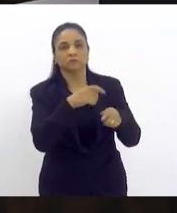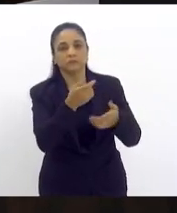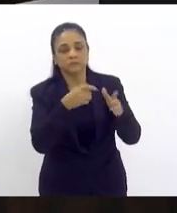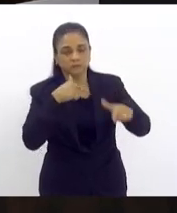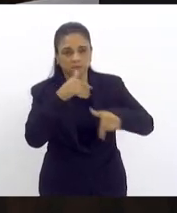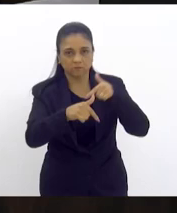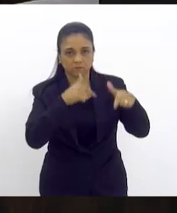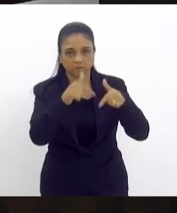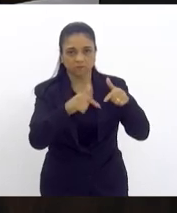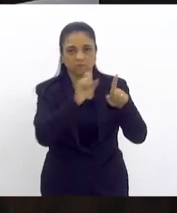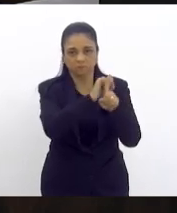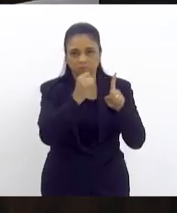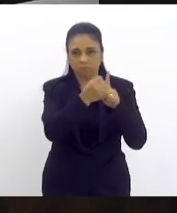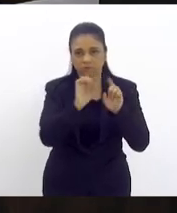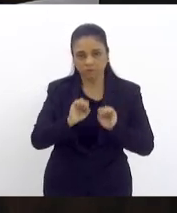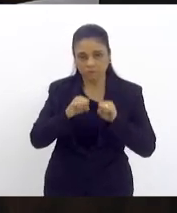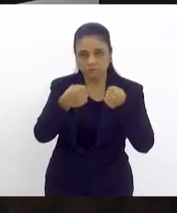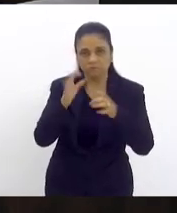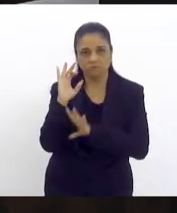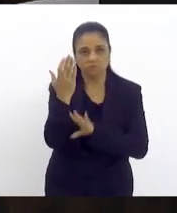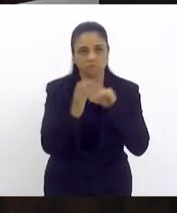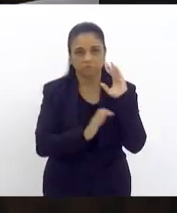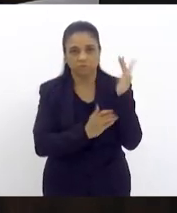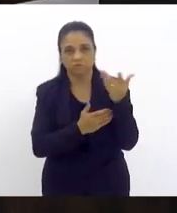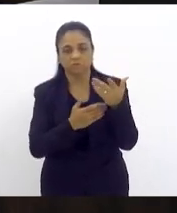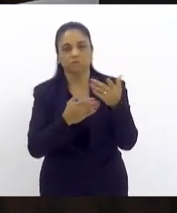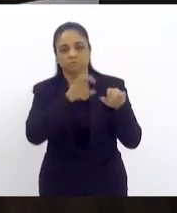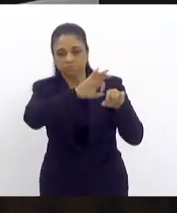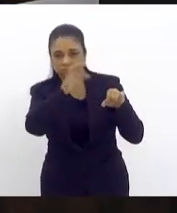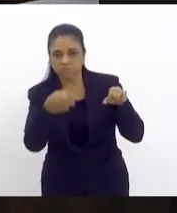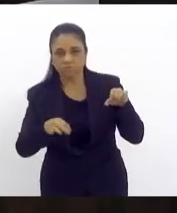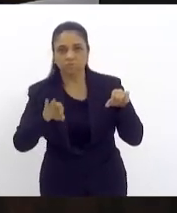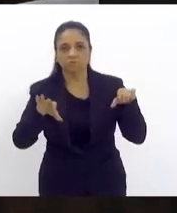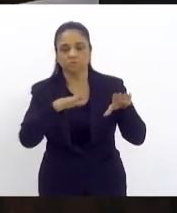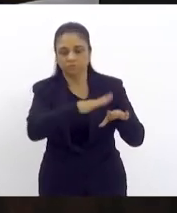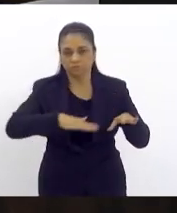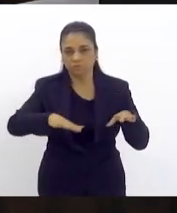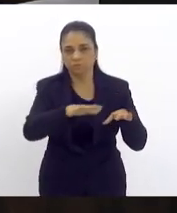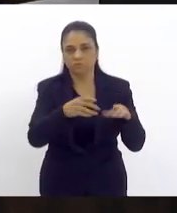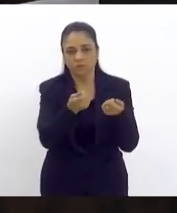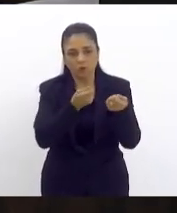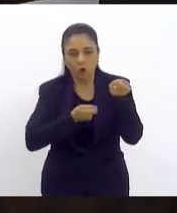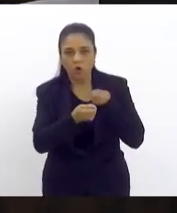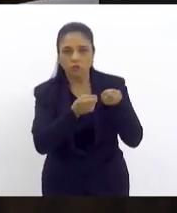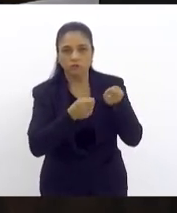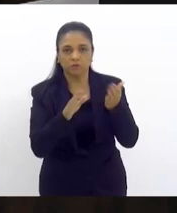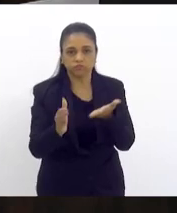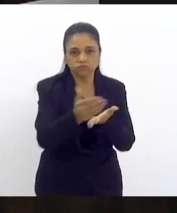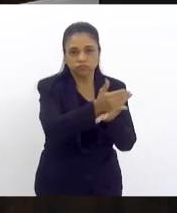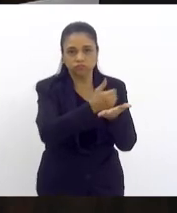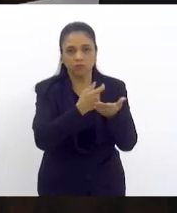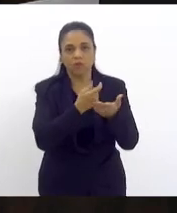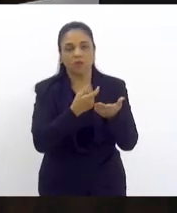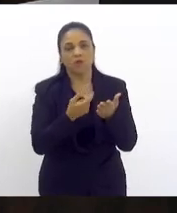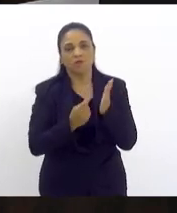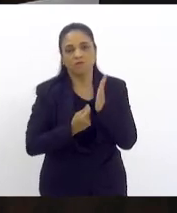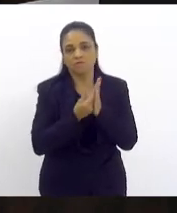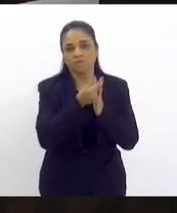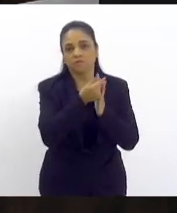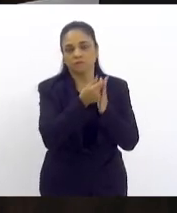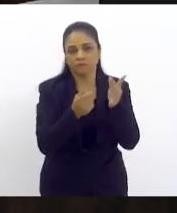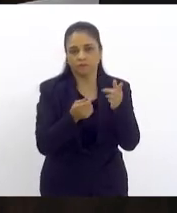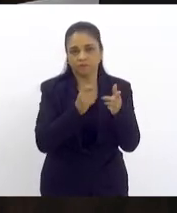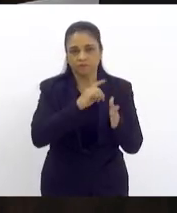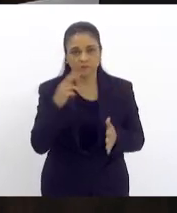Seguridade Social defesa do meio ambiente saneamento ambiental de tributação controle da arrecadação Estadual de fiscalização dos tributos